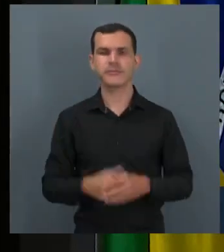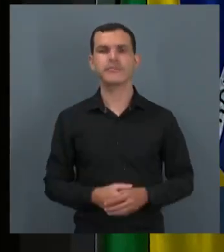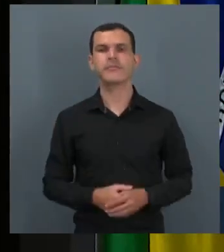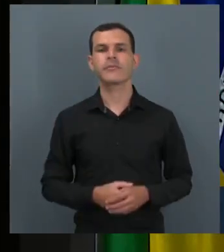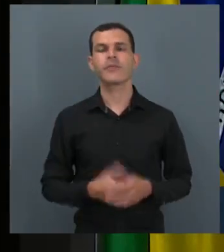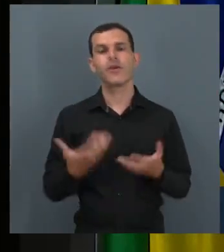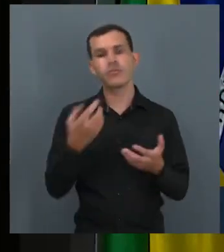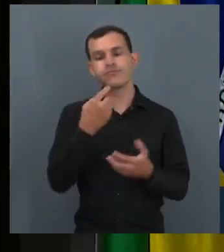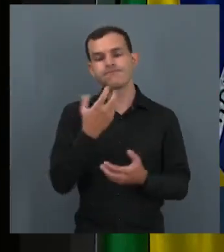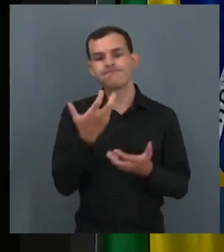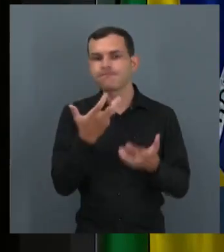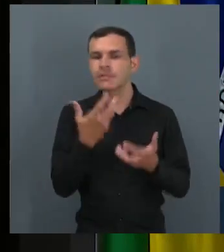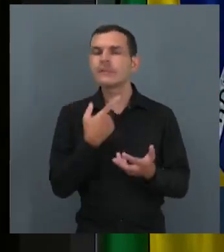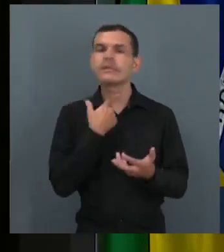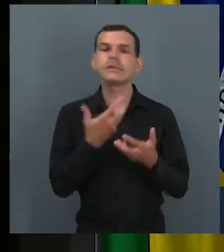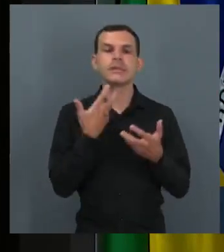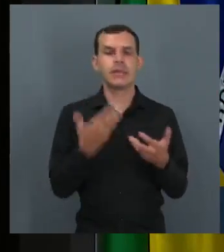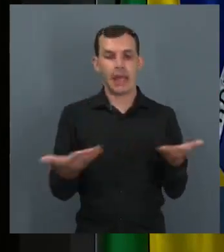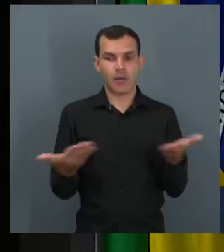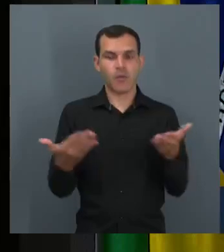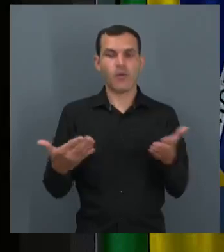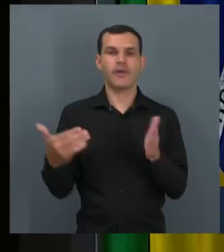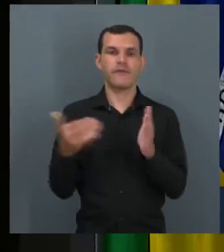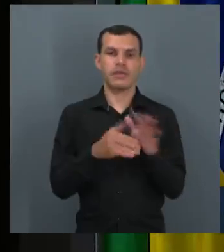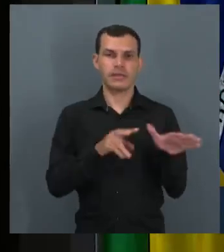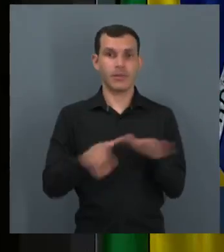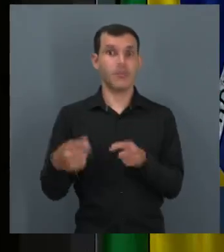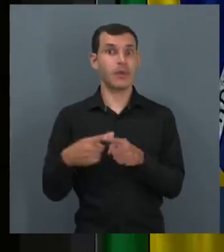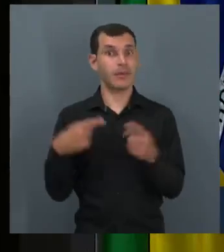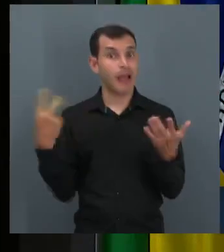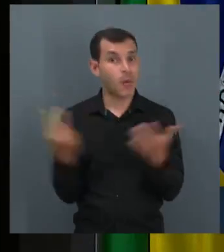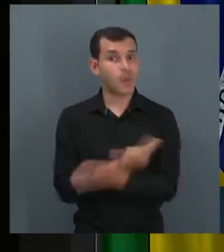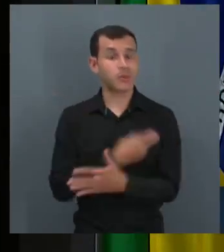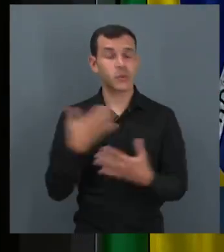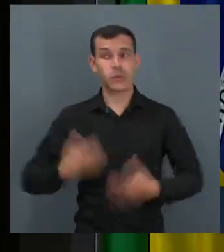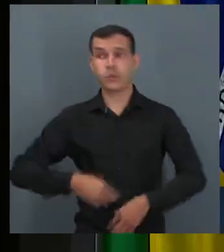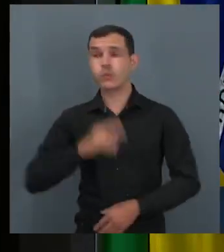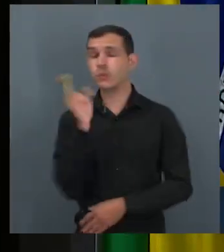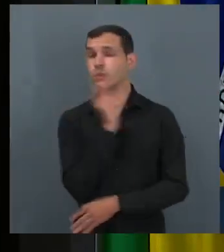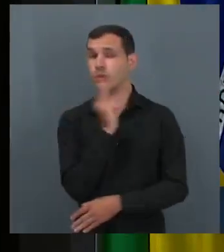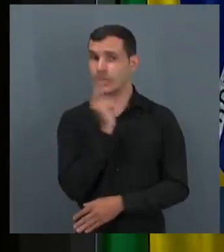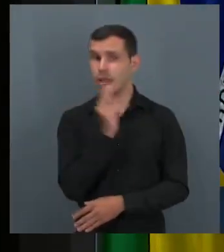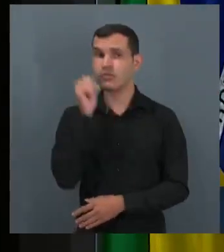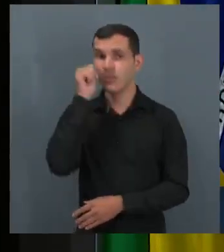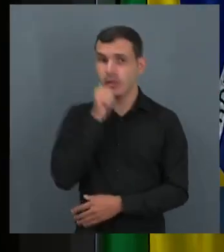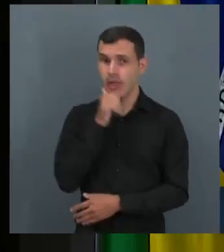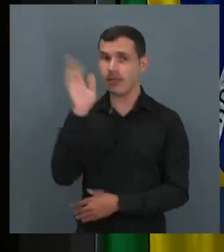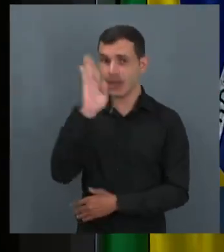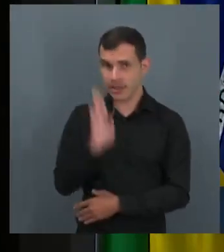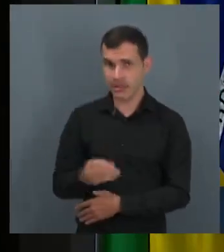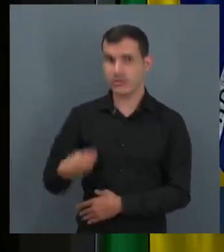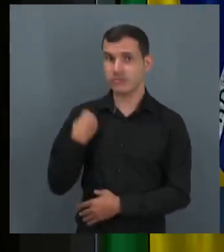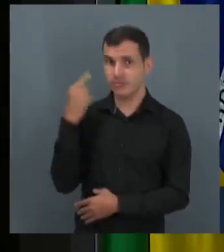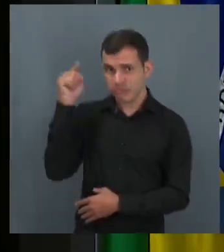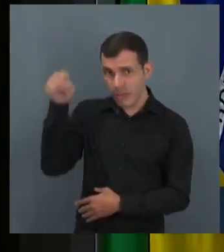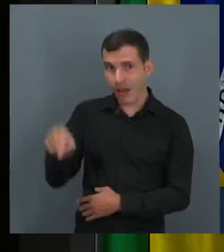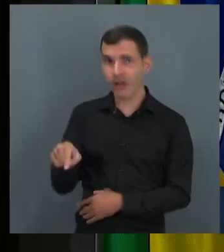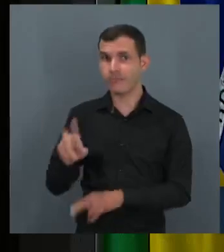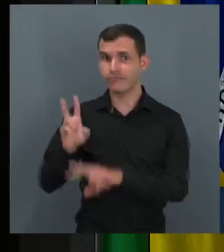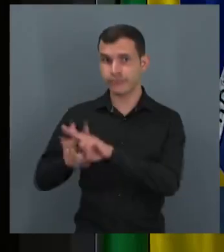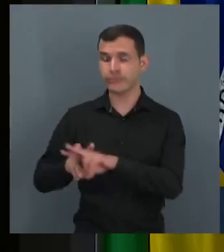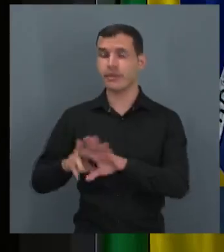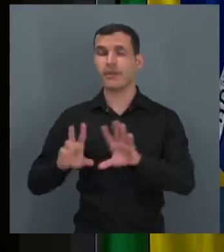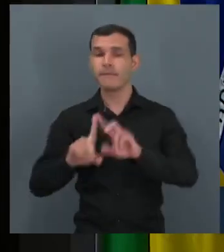situação desesperadora acontecendo, emergencial com a brasileira, que eu vou reportar aqui, mas nós vamos,